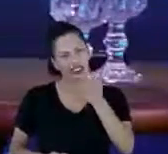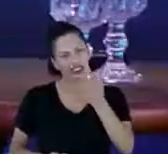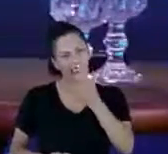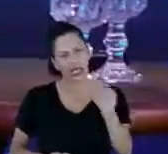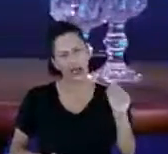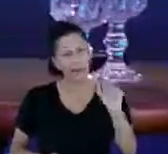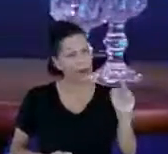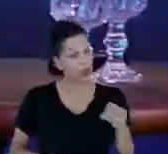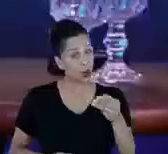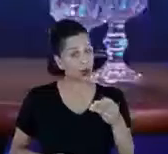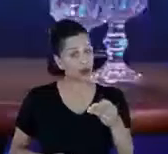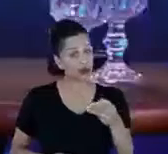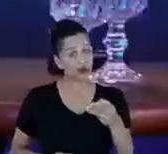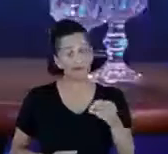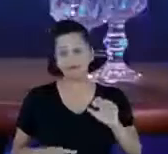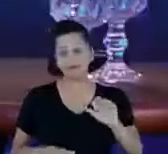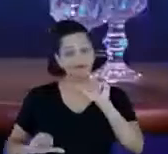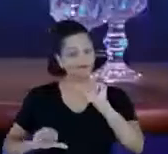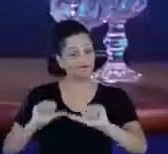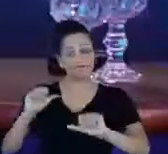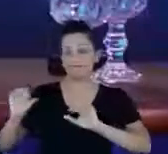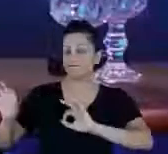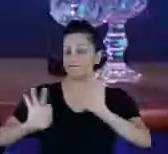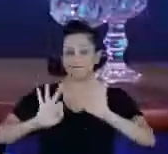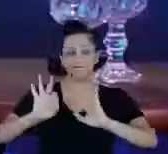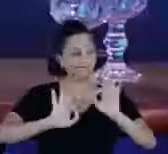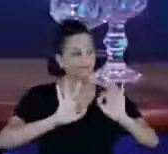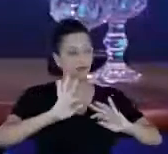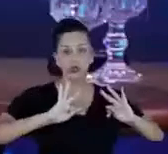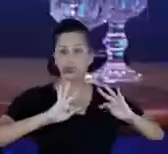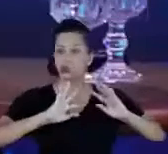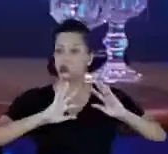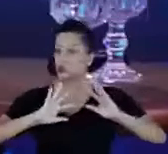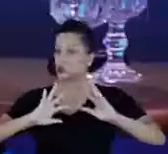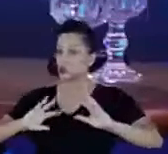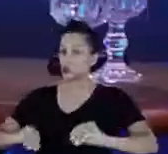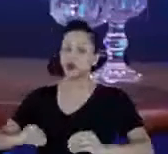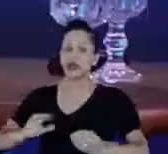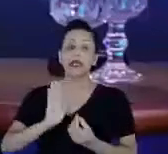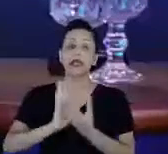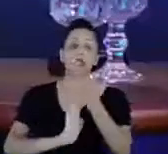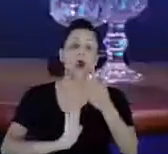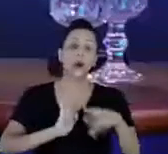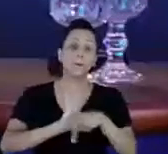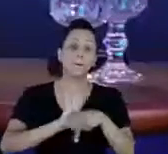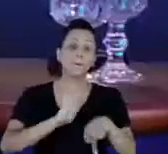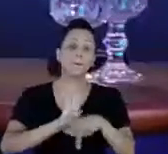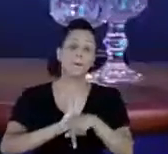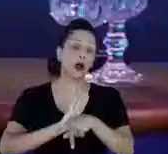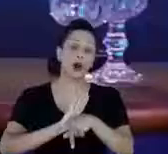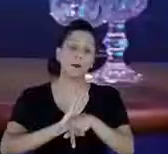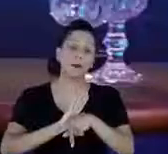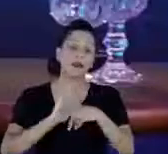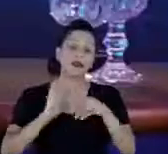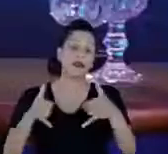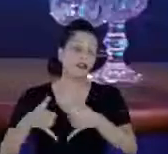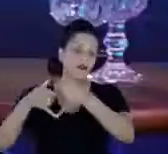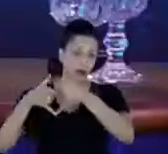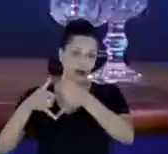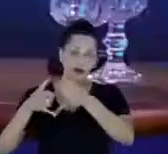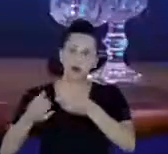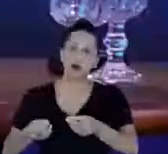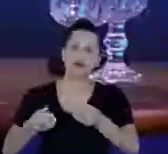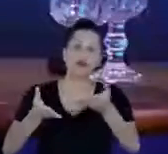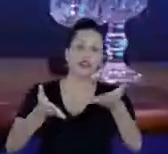e remontou a rede de telefonia criou a própria e ofereceu um plano de dados não é para a